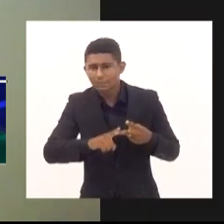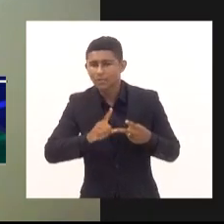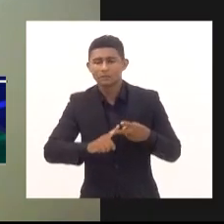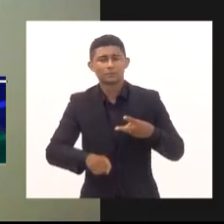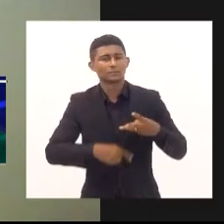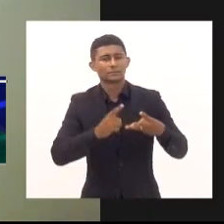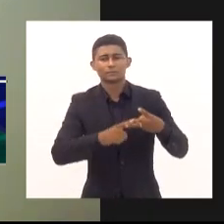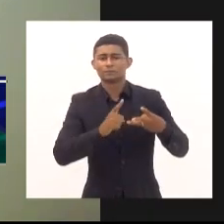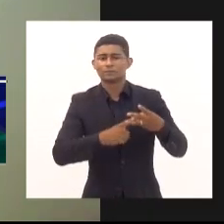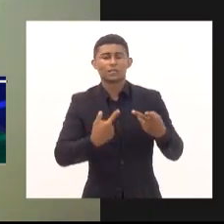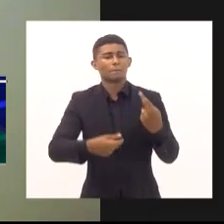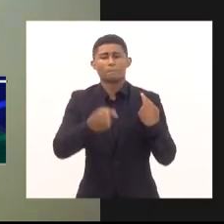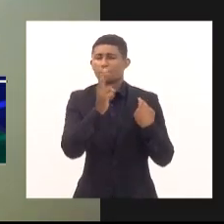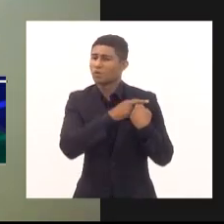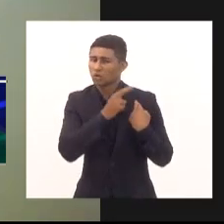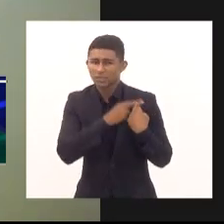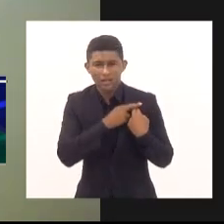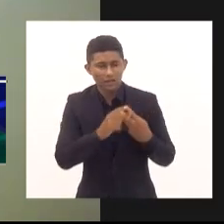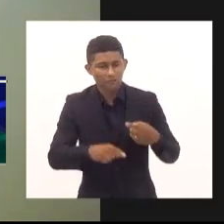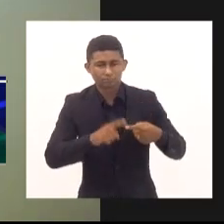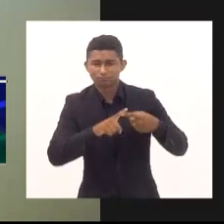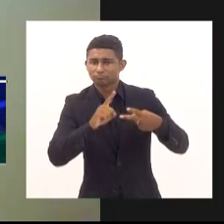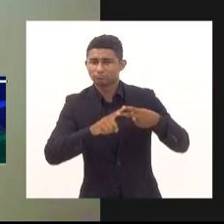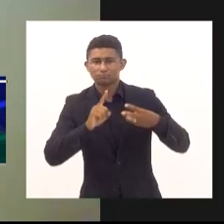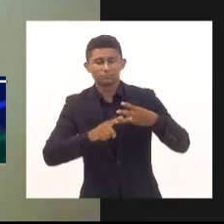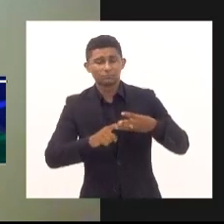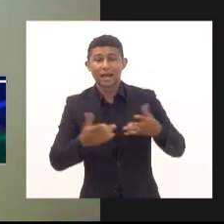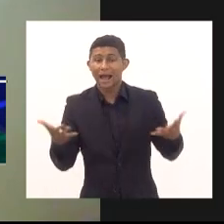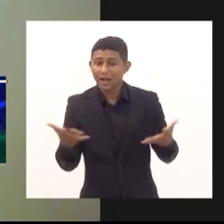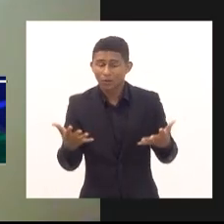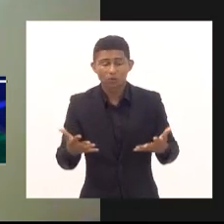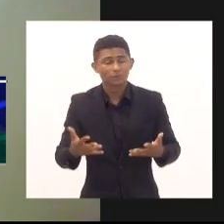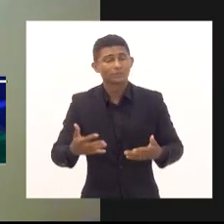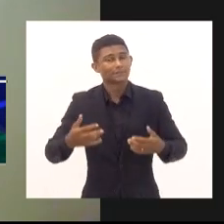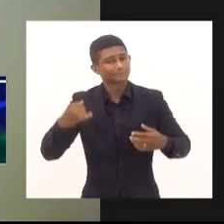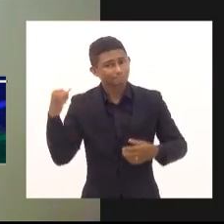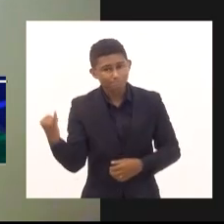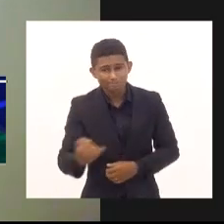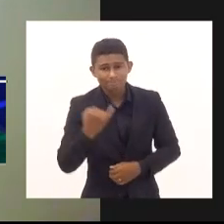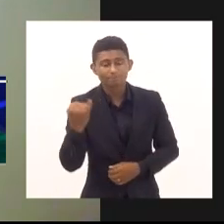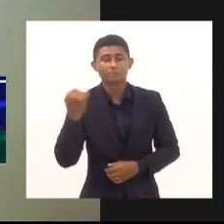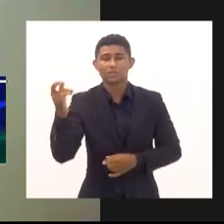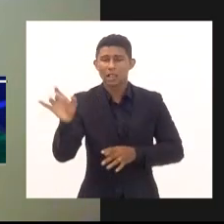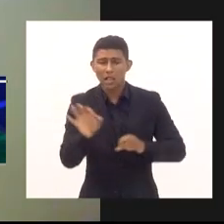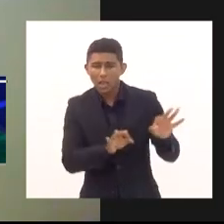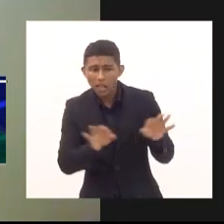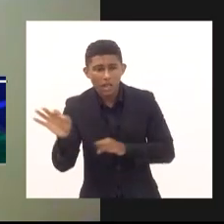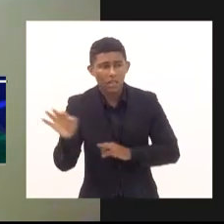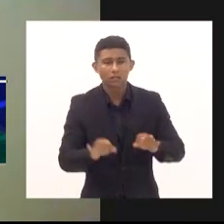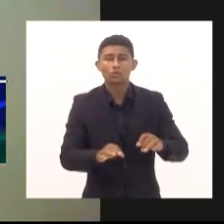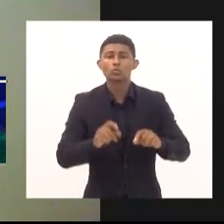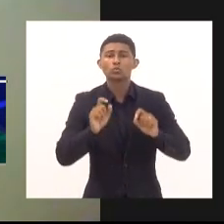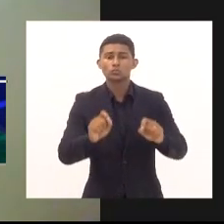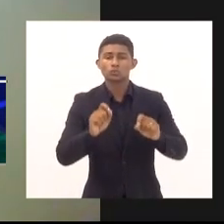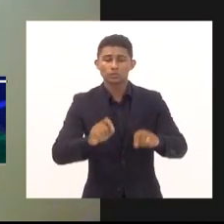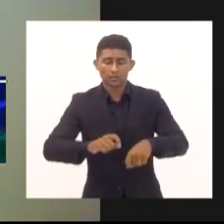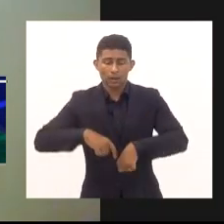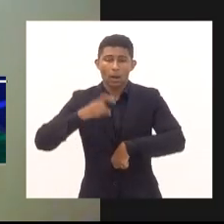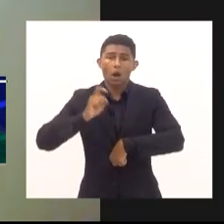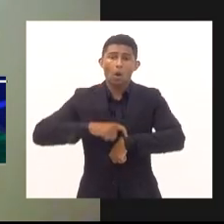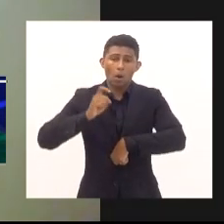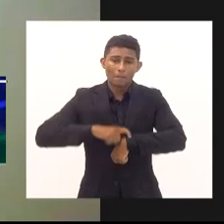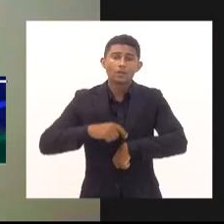nosso estado, no nosso país, acho que faz hora de se restabelecer em tempo integral, de forma